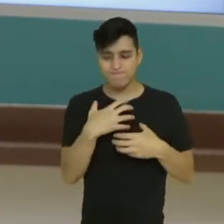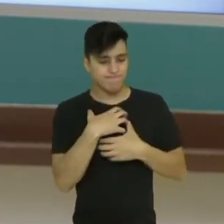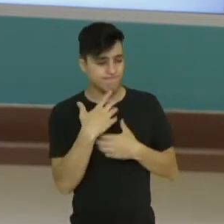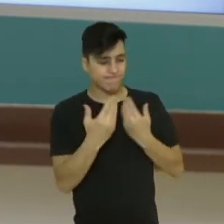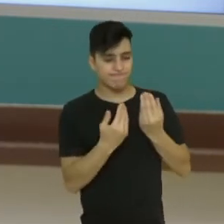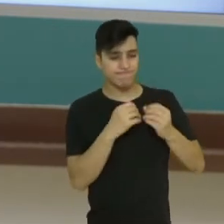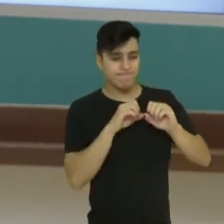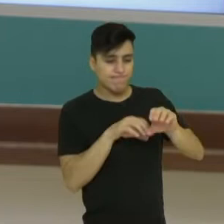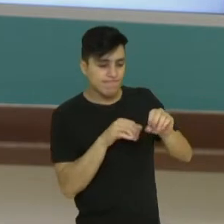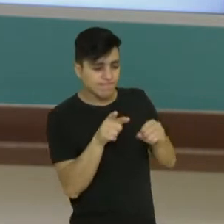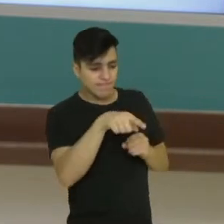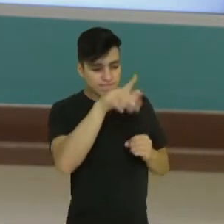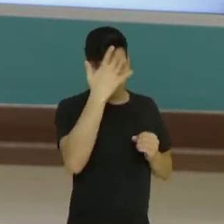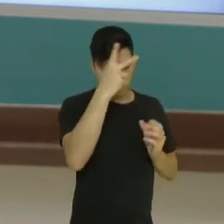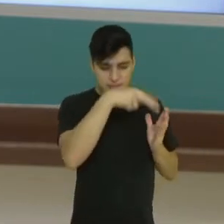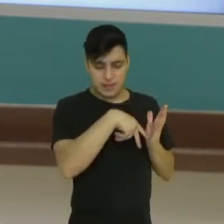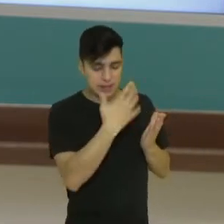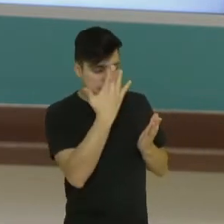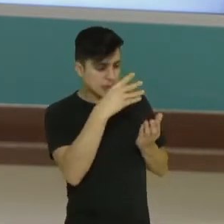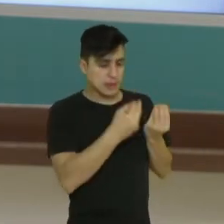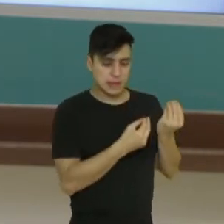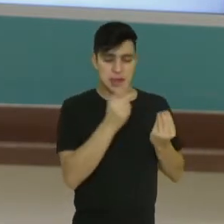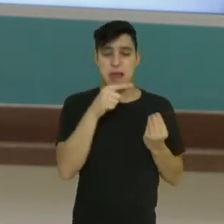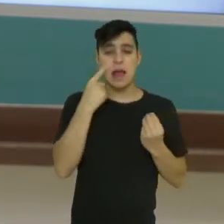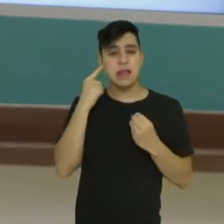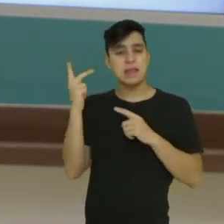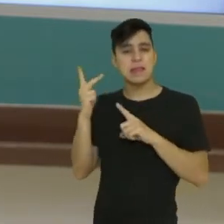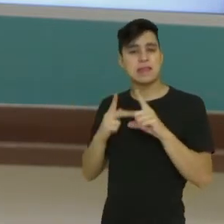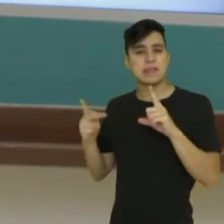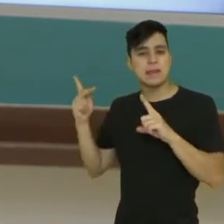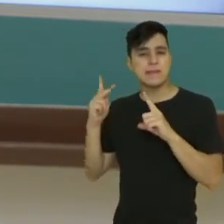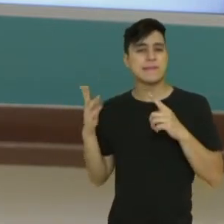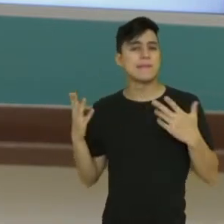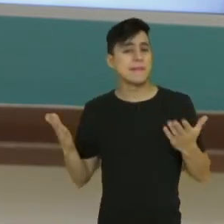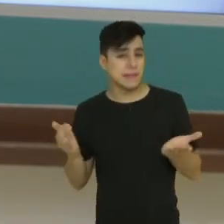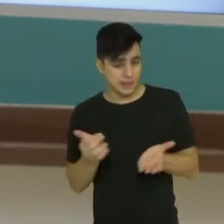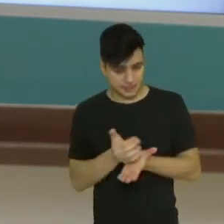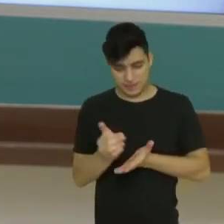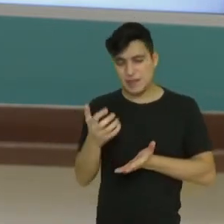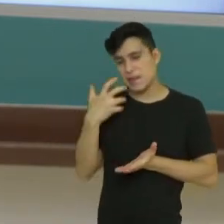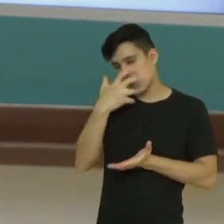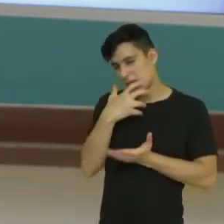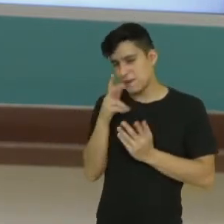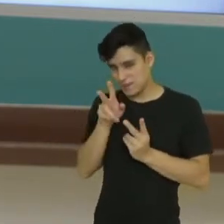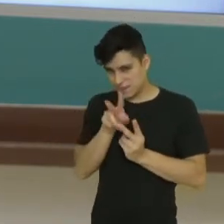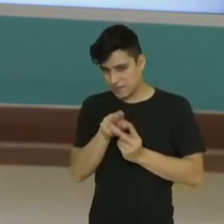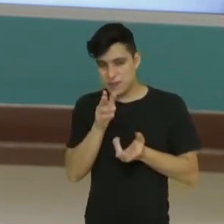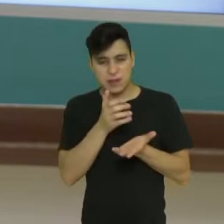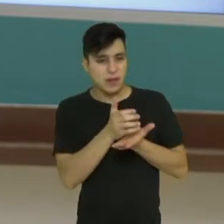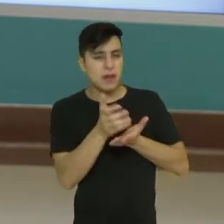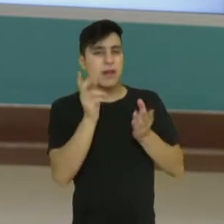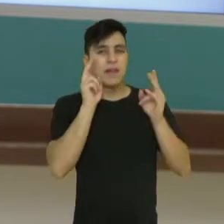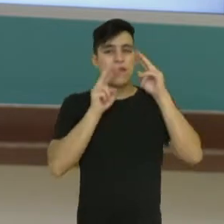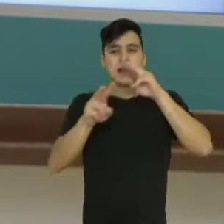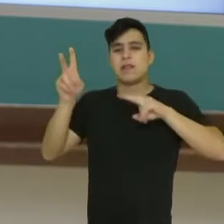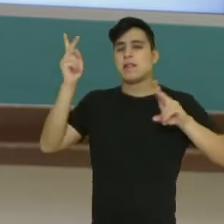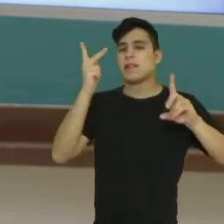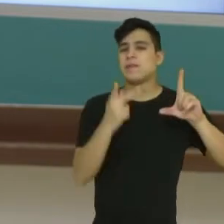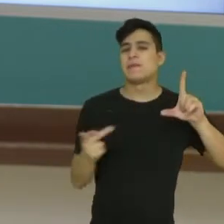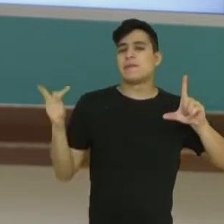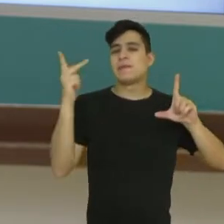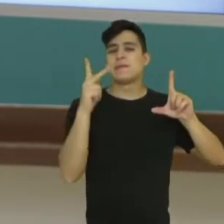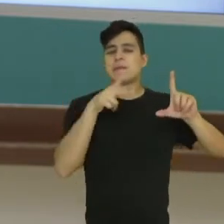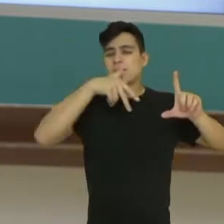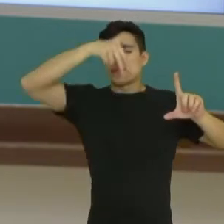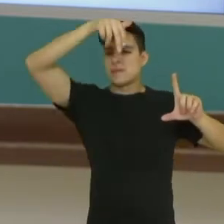pessoa que não sabe nada? A melhor forma é através do desenho e do canto. Então, começa exatamente essa educação visual, nós estamos falando de desenho e pintura,